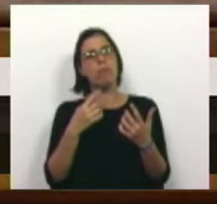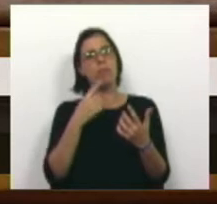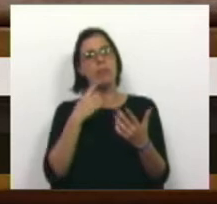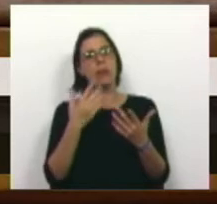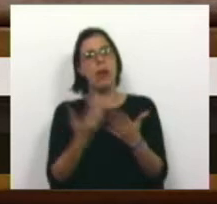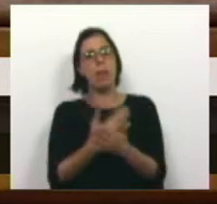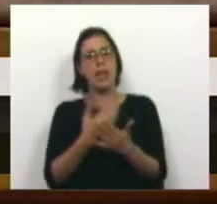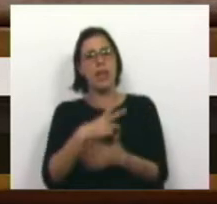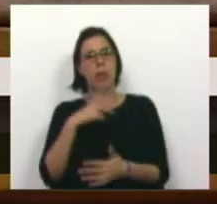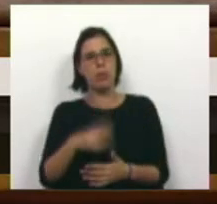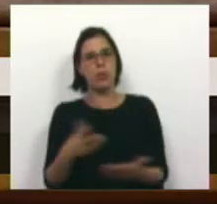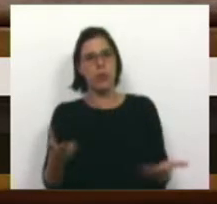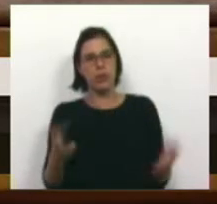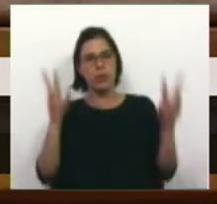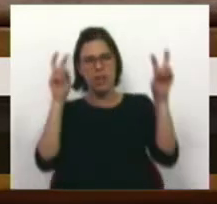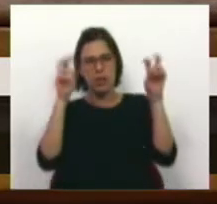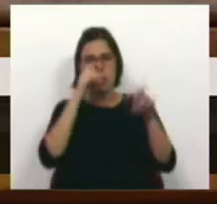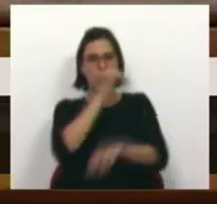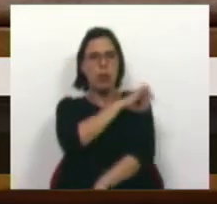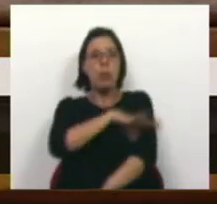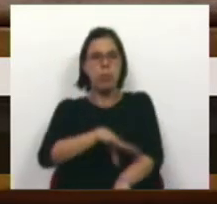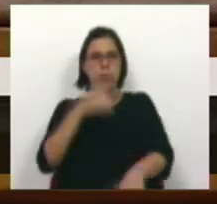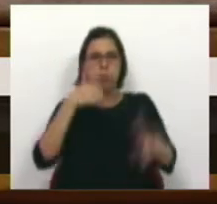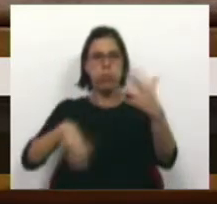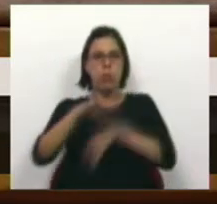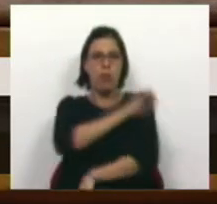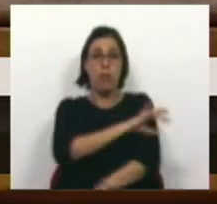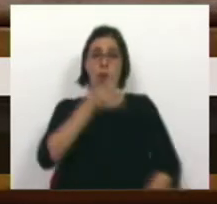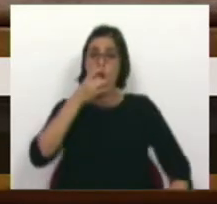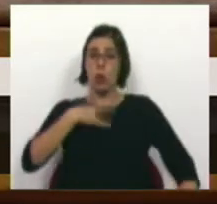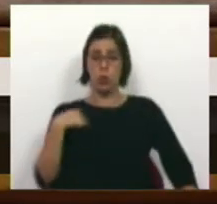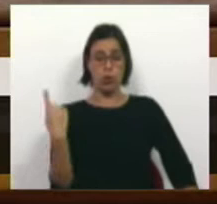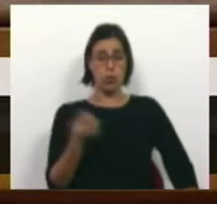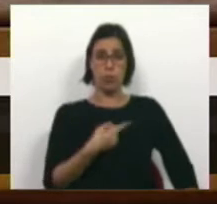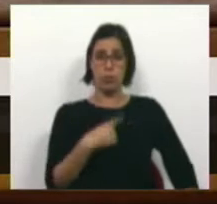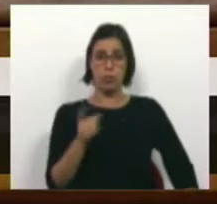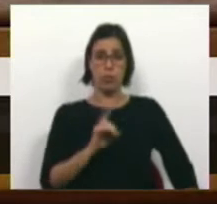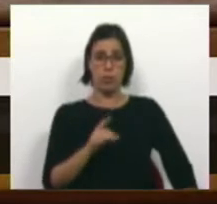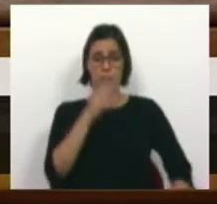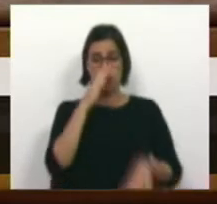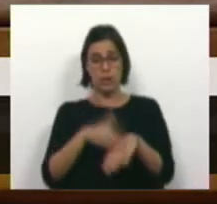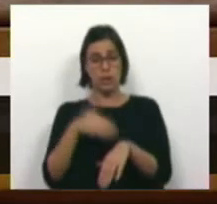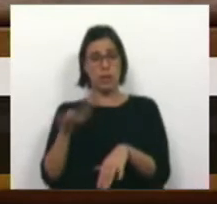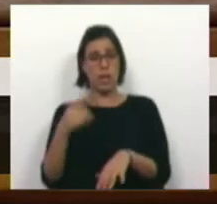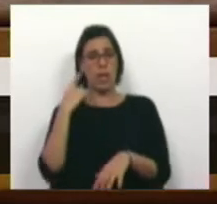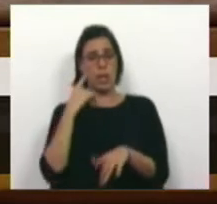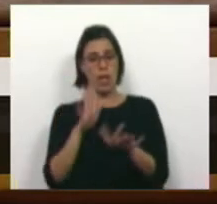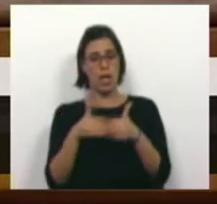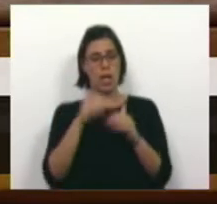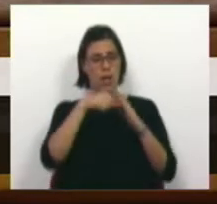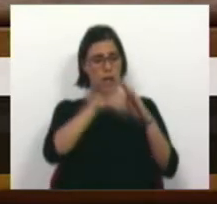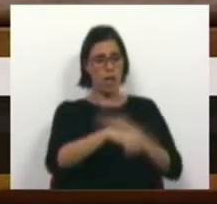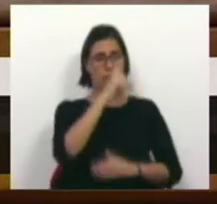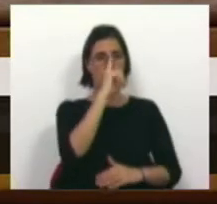padaria portuguesa. O povo pobre não nos perdoará se a folga trazida pela saída do procedimento por